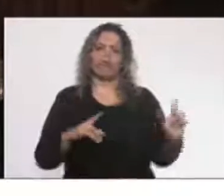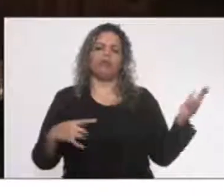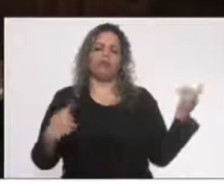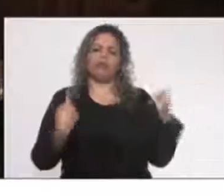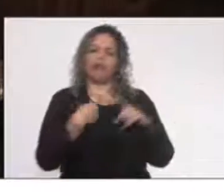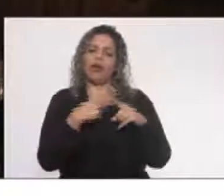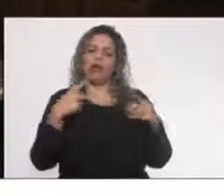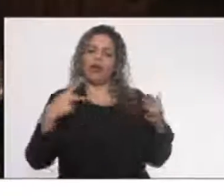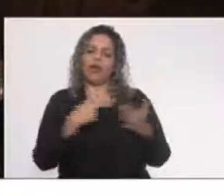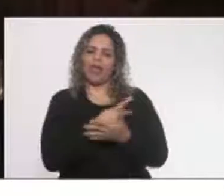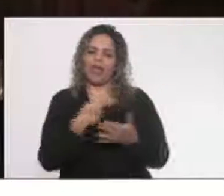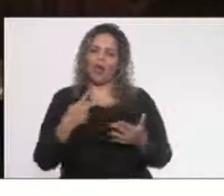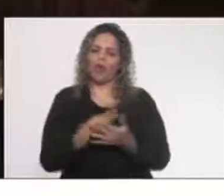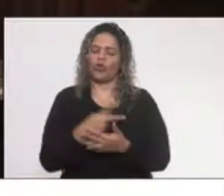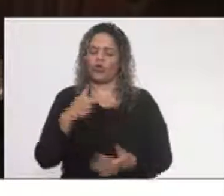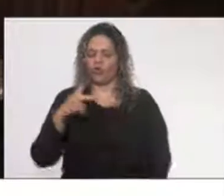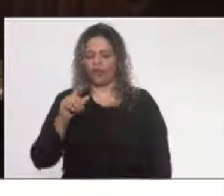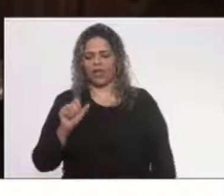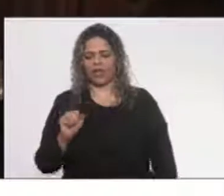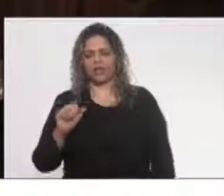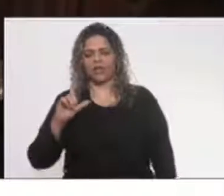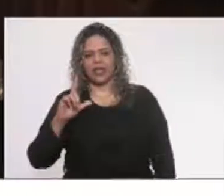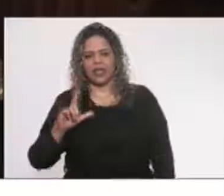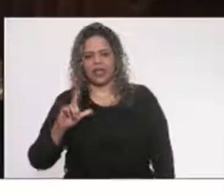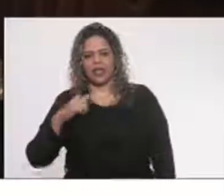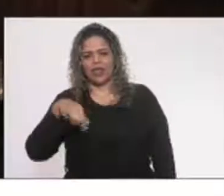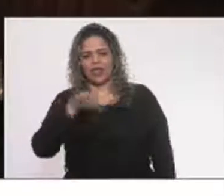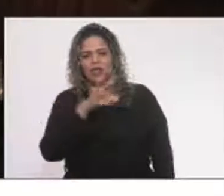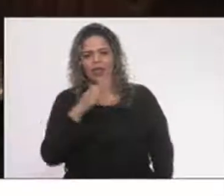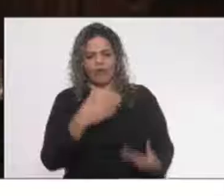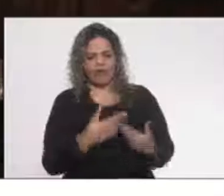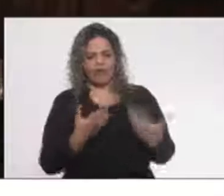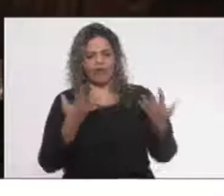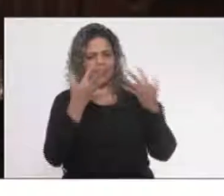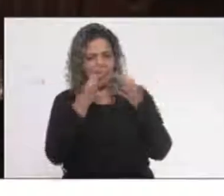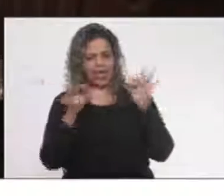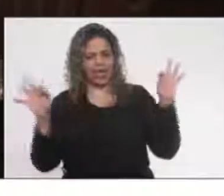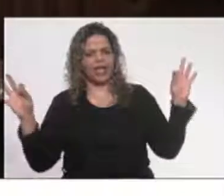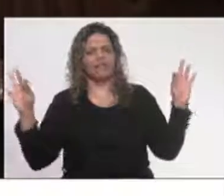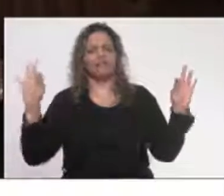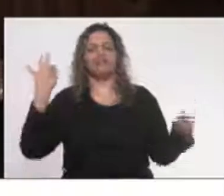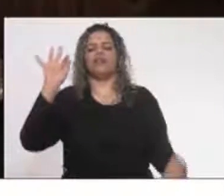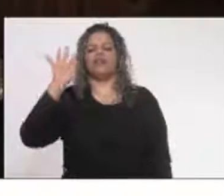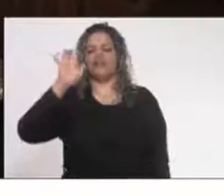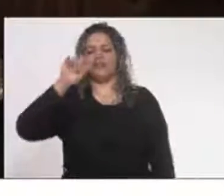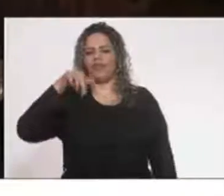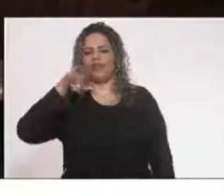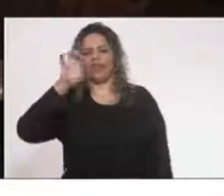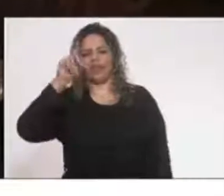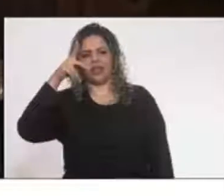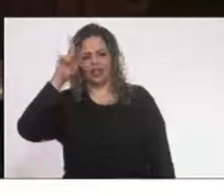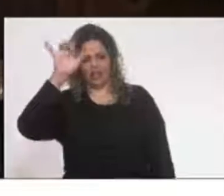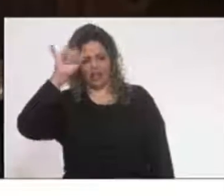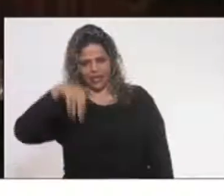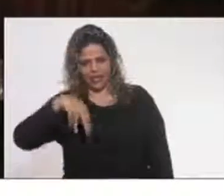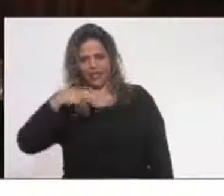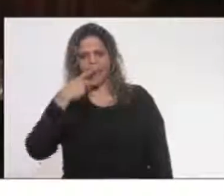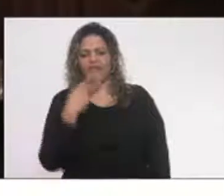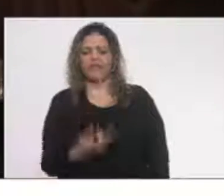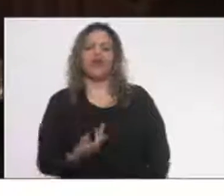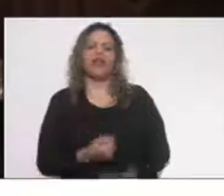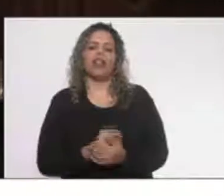equívoco do PSL ao trazer a frase de Benjamin Franklin, que diz, senhor